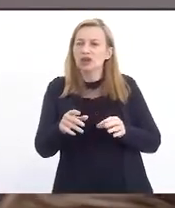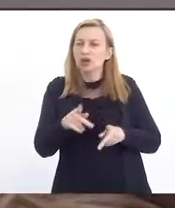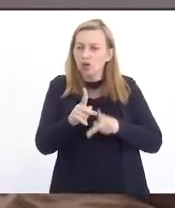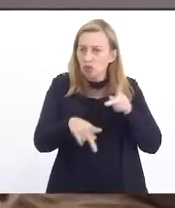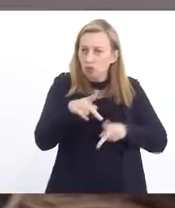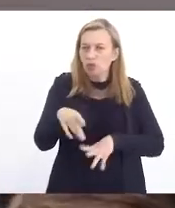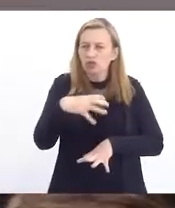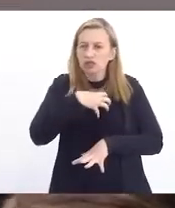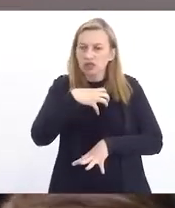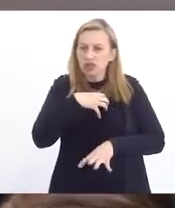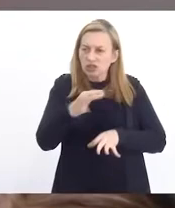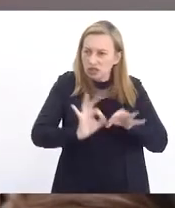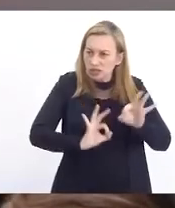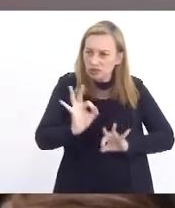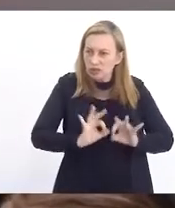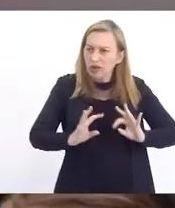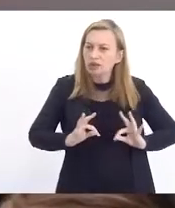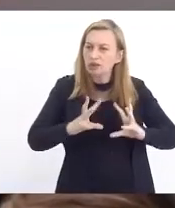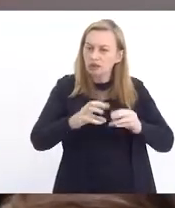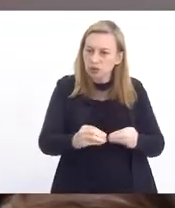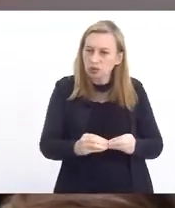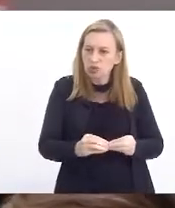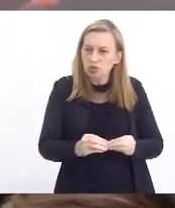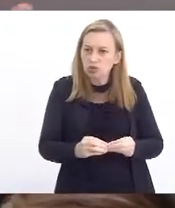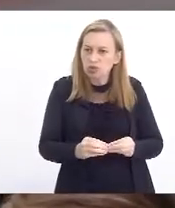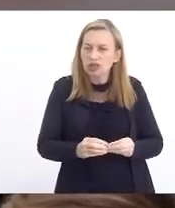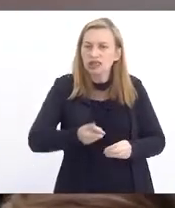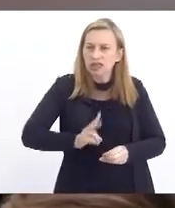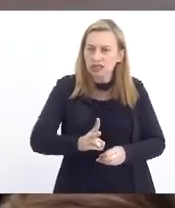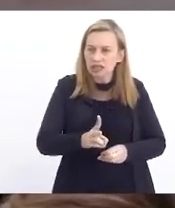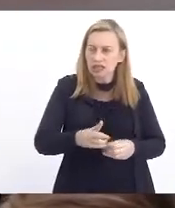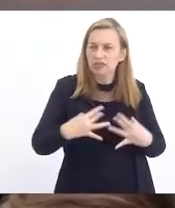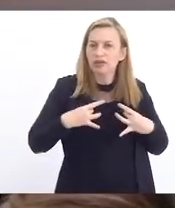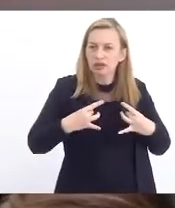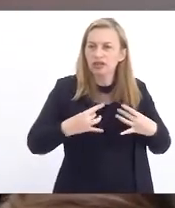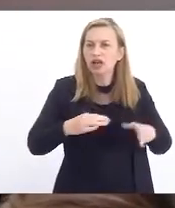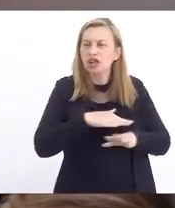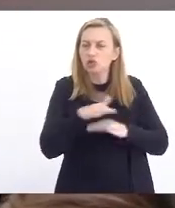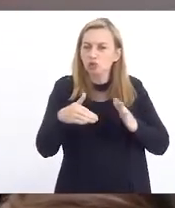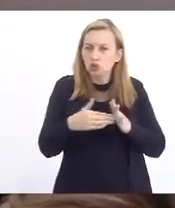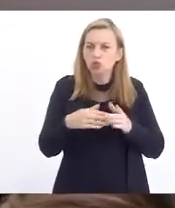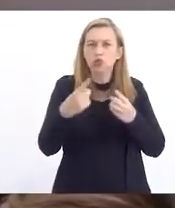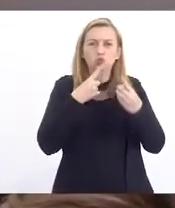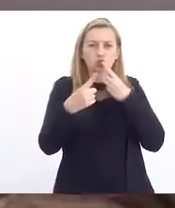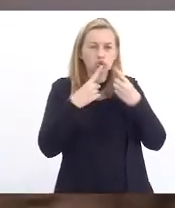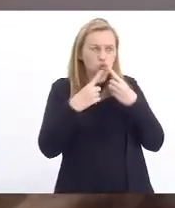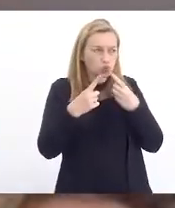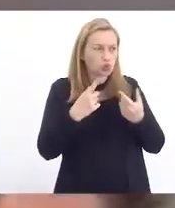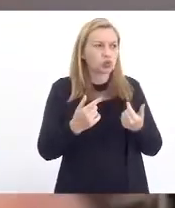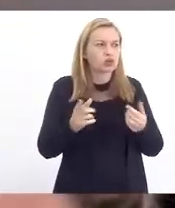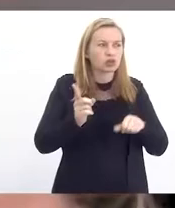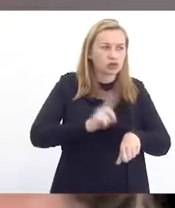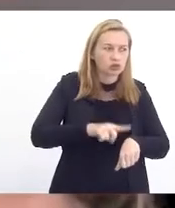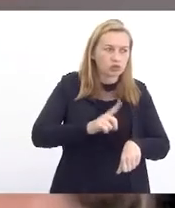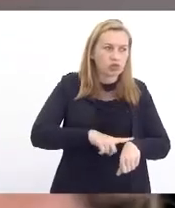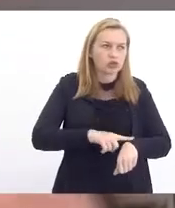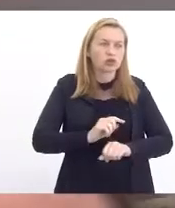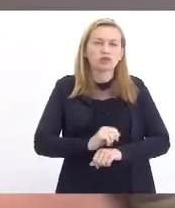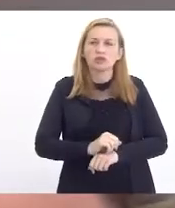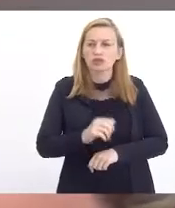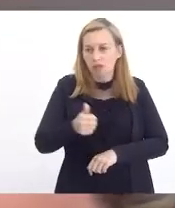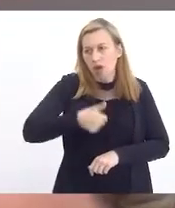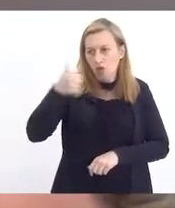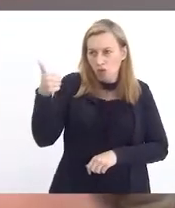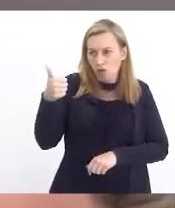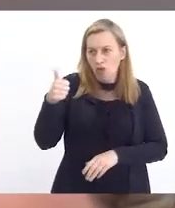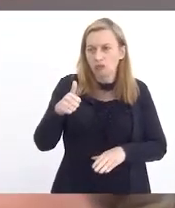se preparando para isso e vamos estar sempre aberto a todas as discussões. Eu acho que o diálogo, nesse momento, vai ser o melhor